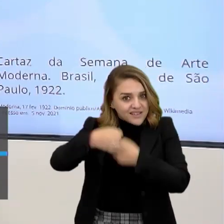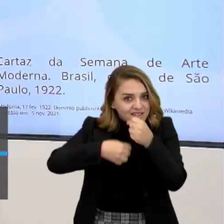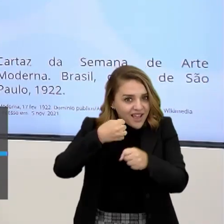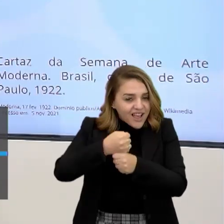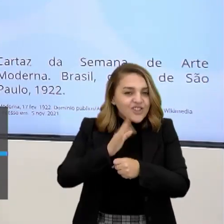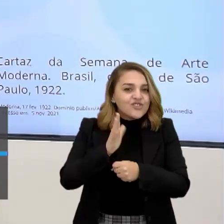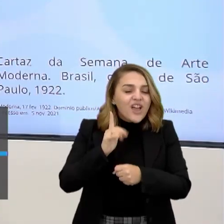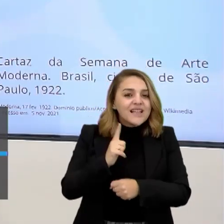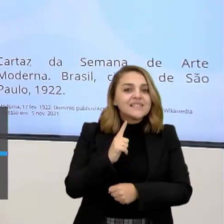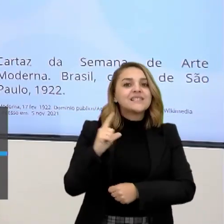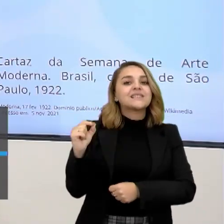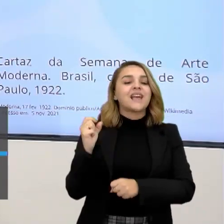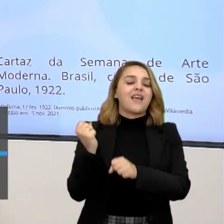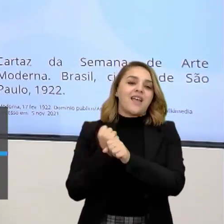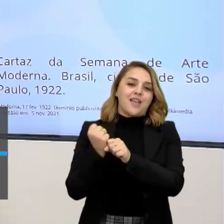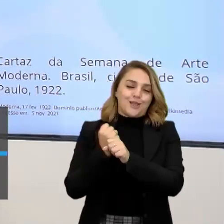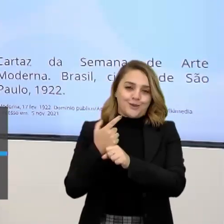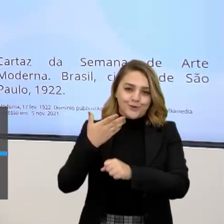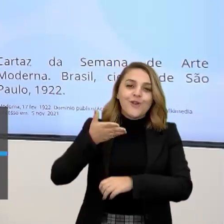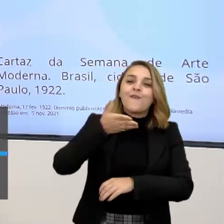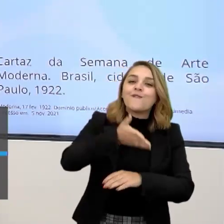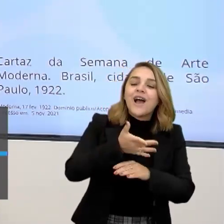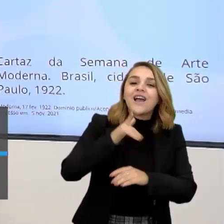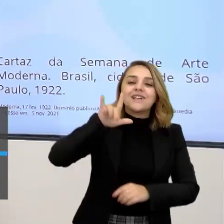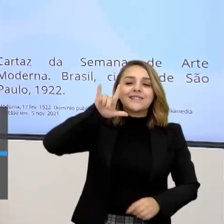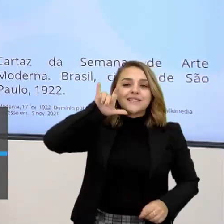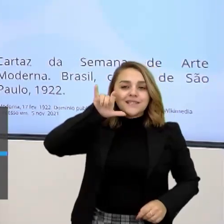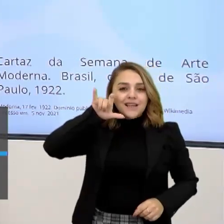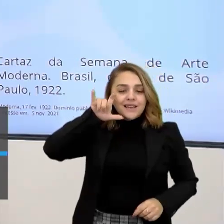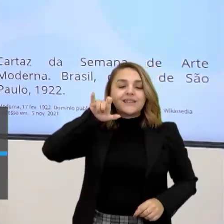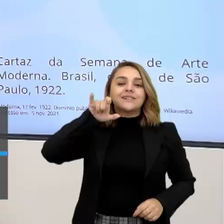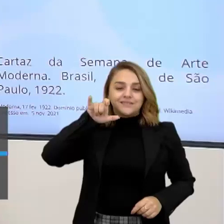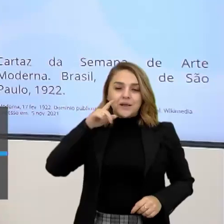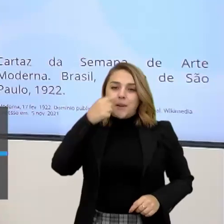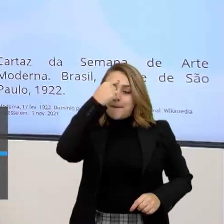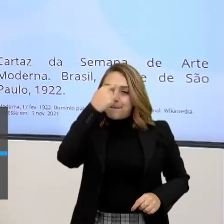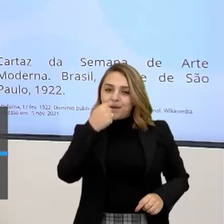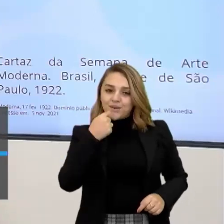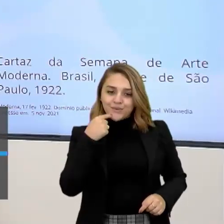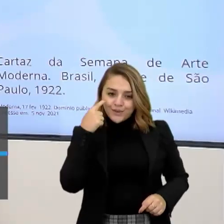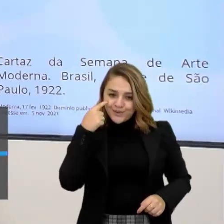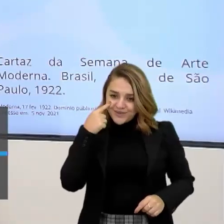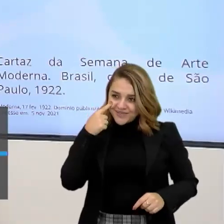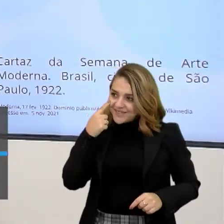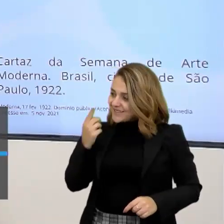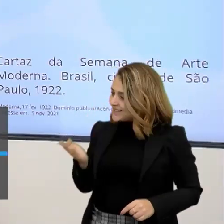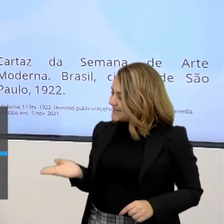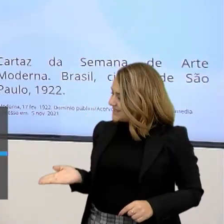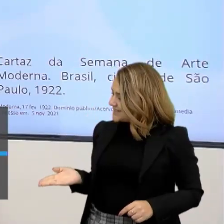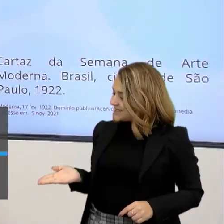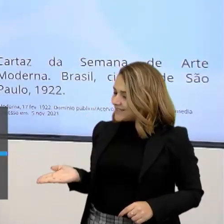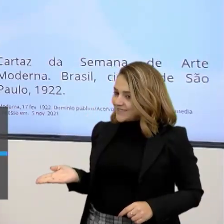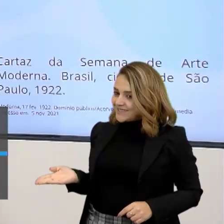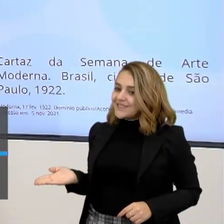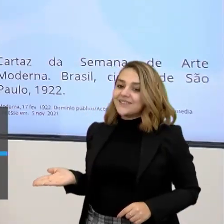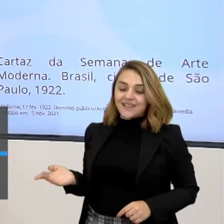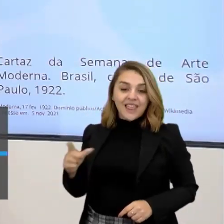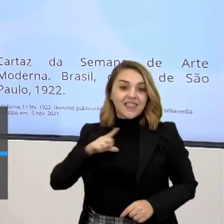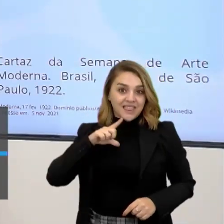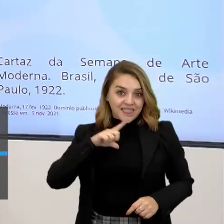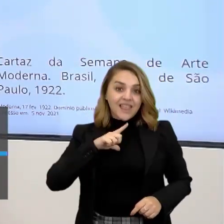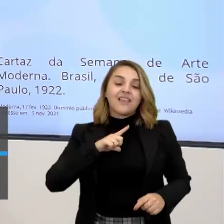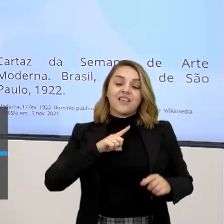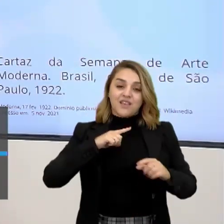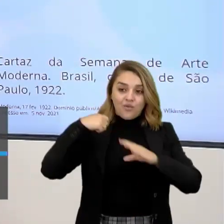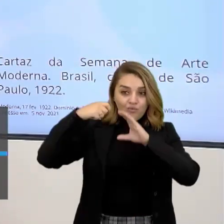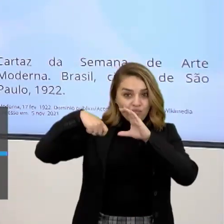nosso perfil no Instagram, Língua Portuguesa, CMSP_EM, tem um vídeo bem legal sobre isso lá, viu? Tem um vídeo bem legal que eu e a